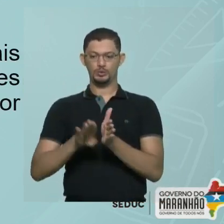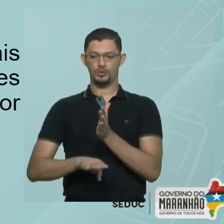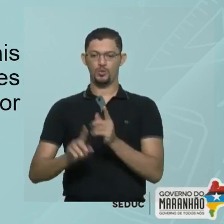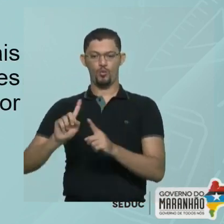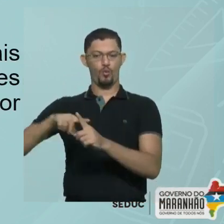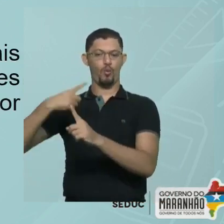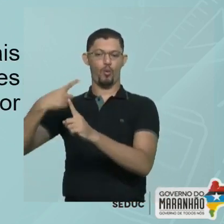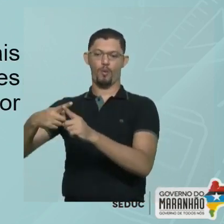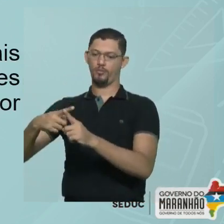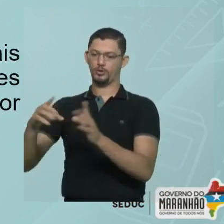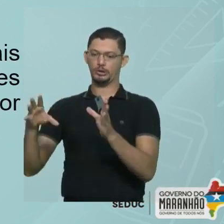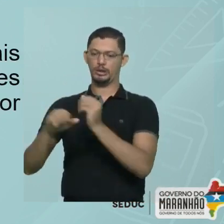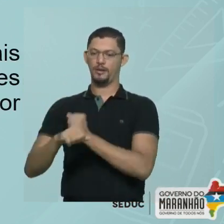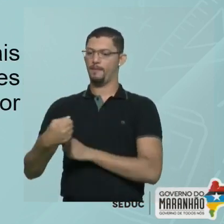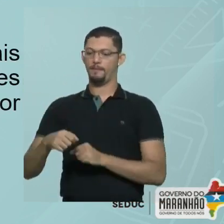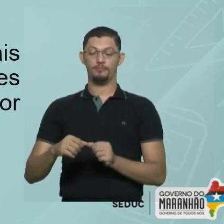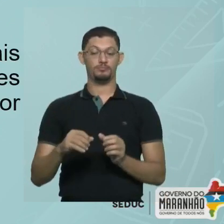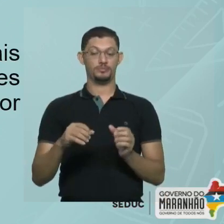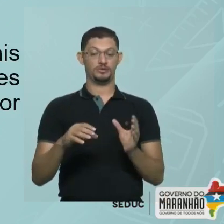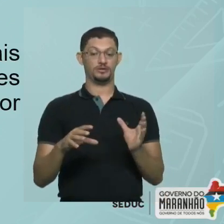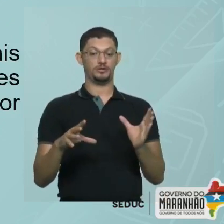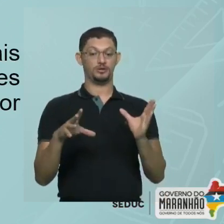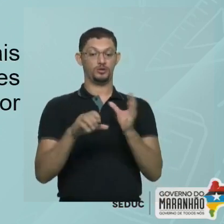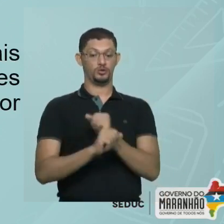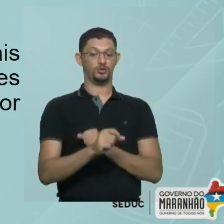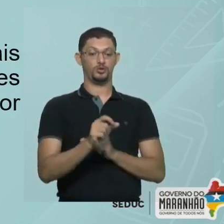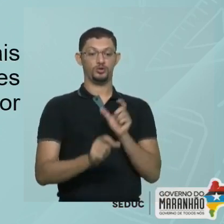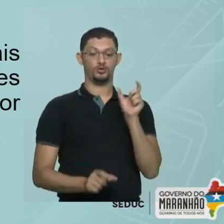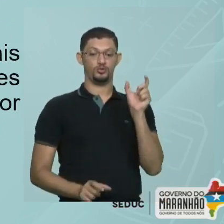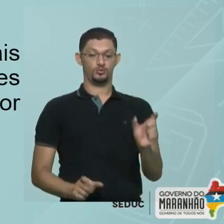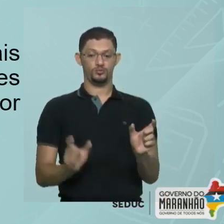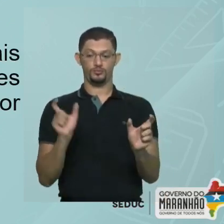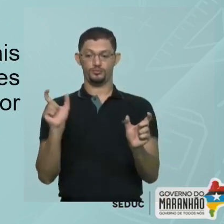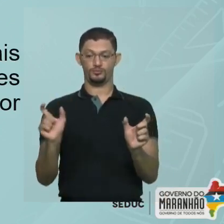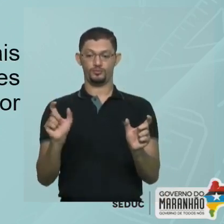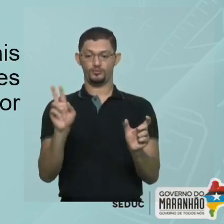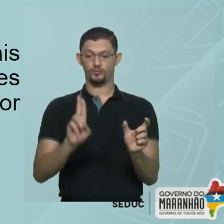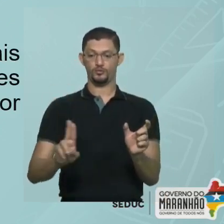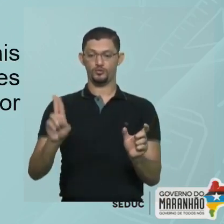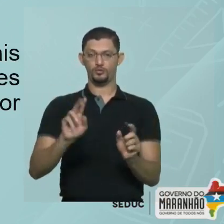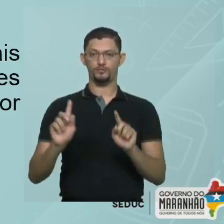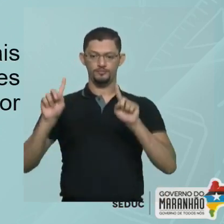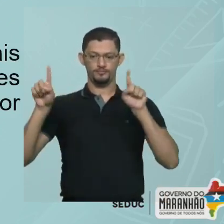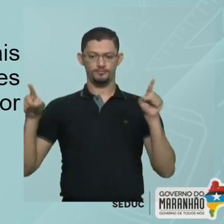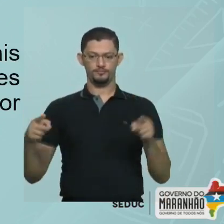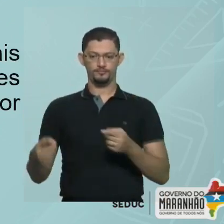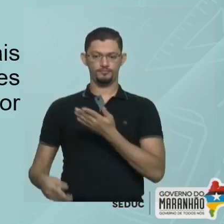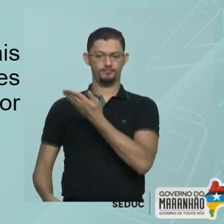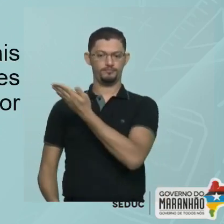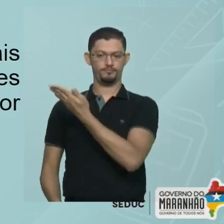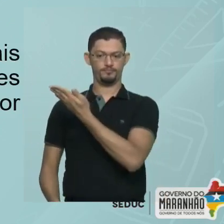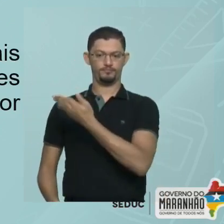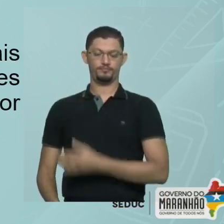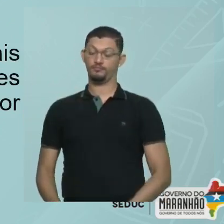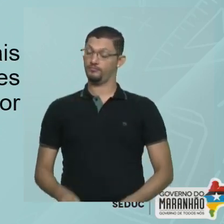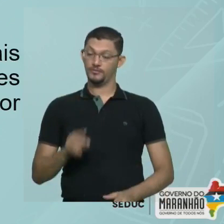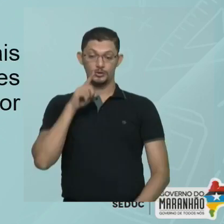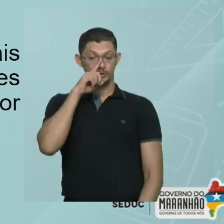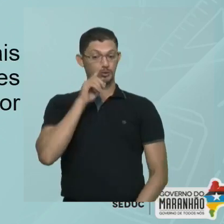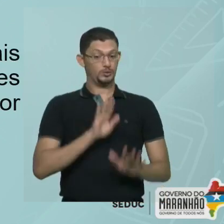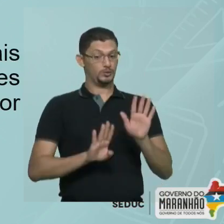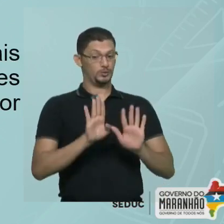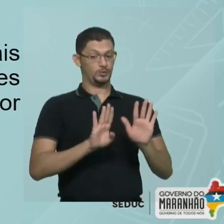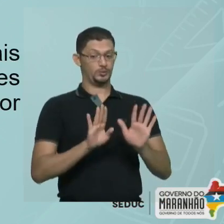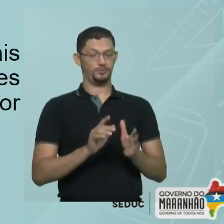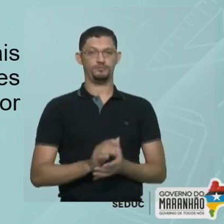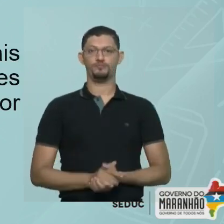aumentos sucessivos. Você tem que calcular um por um, utilizando o fator de atualização. Então, muito cuidado. Tem